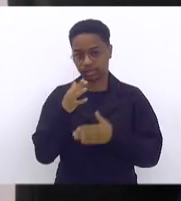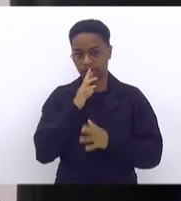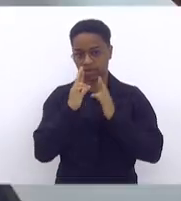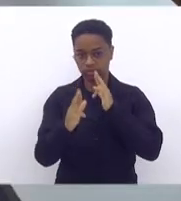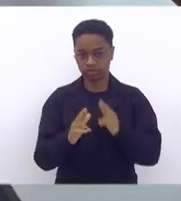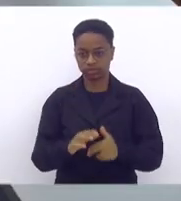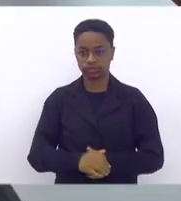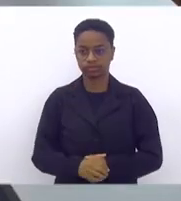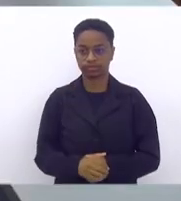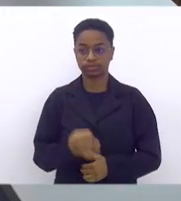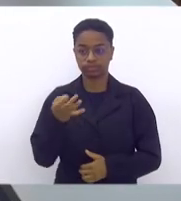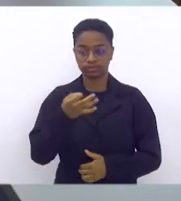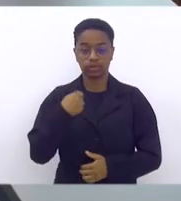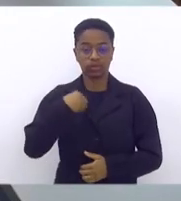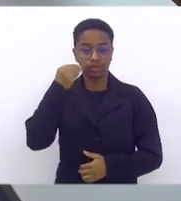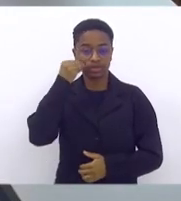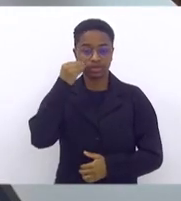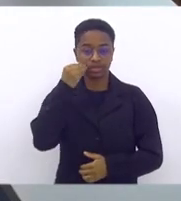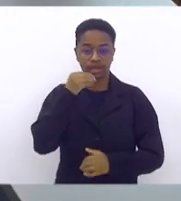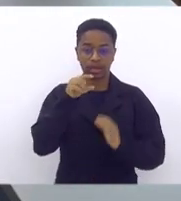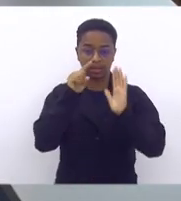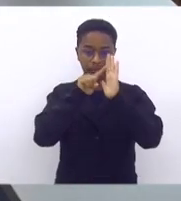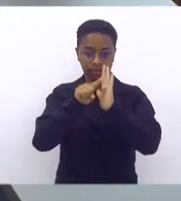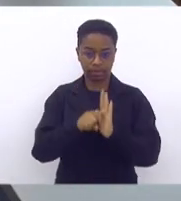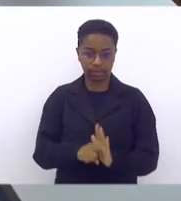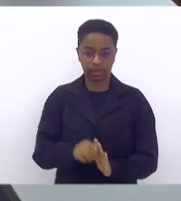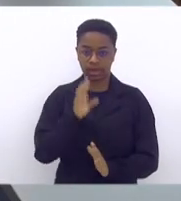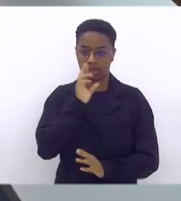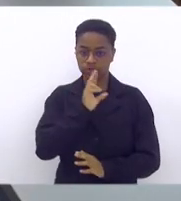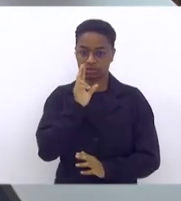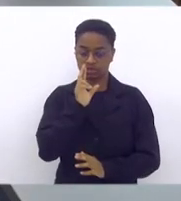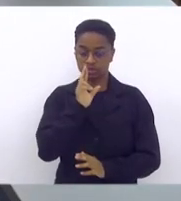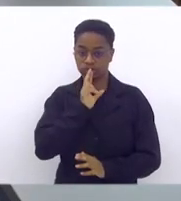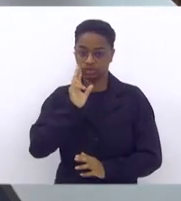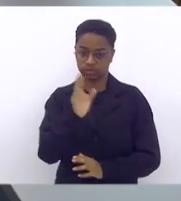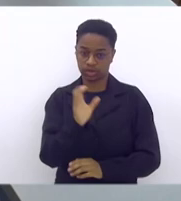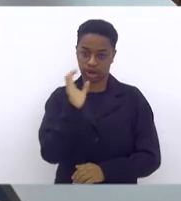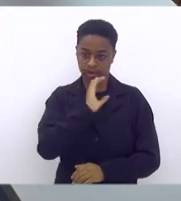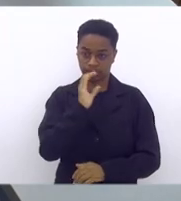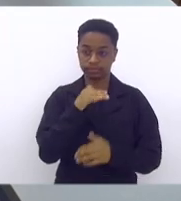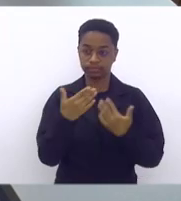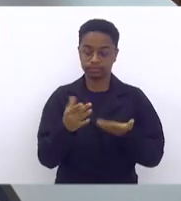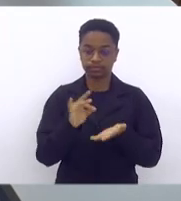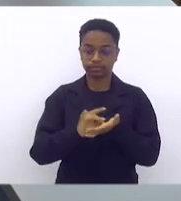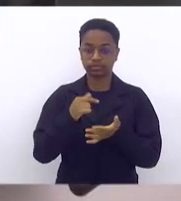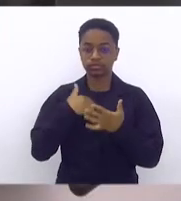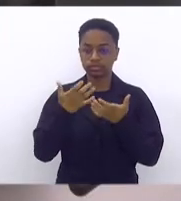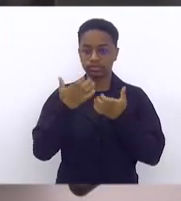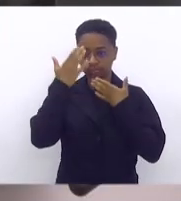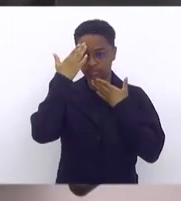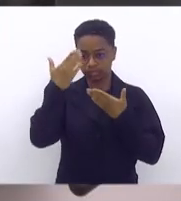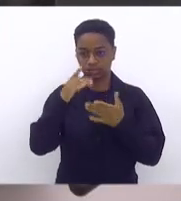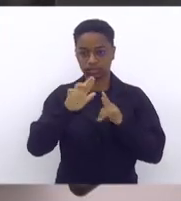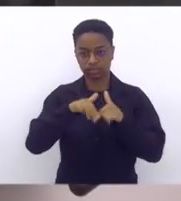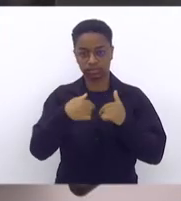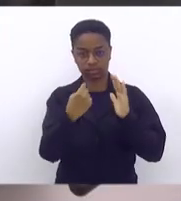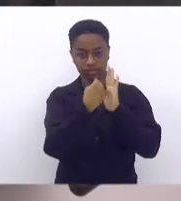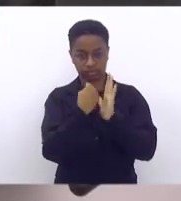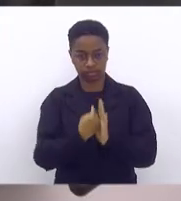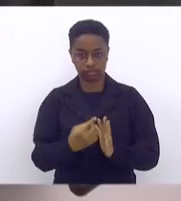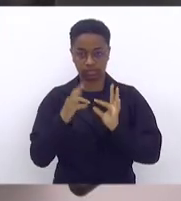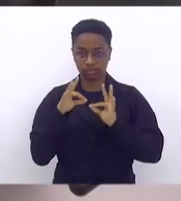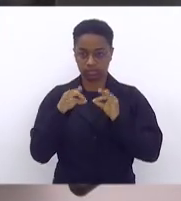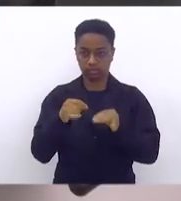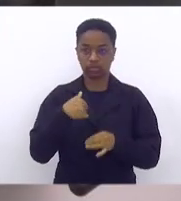respostas. Perfeito, deputada. Eu vou tentar passar por todas as perguntas de forma bem breve. E, de fato, eu queria dizer que eu agradeço por todas as perguntas. Assim, eu acho que